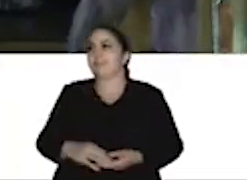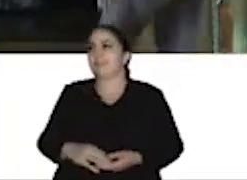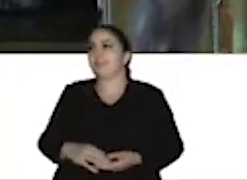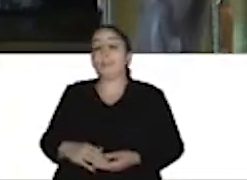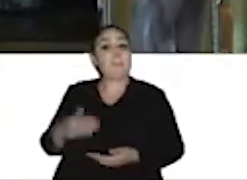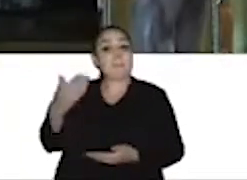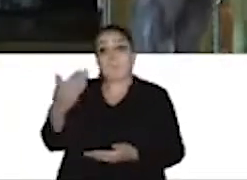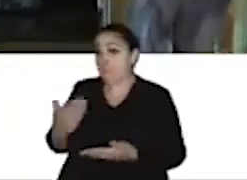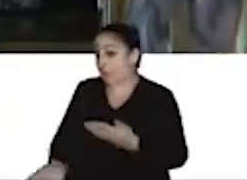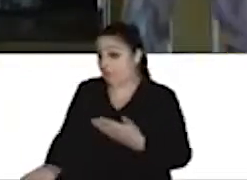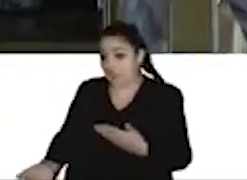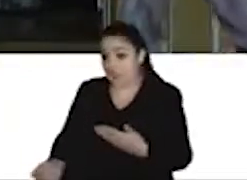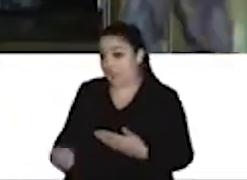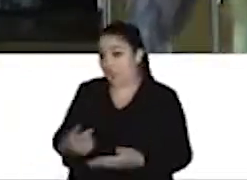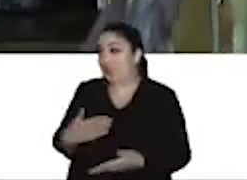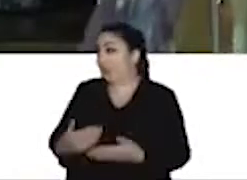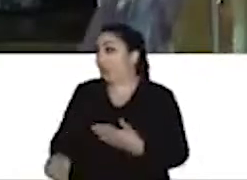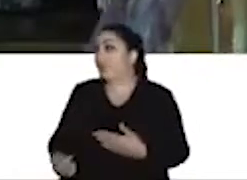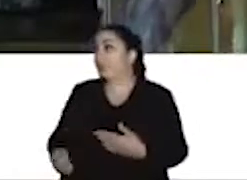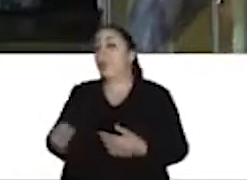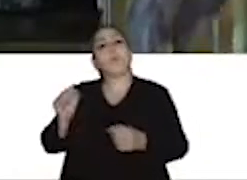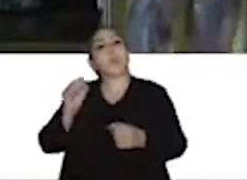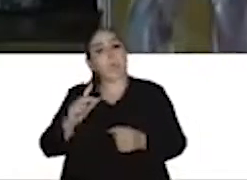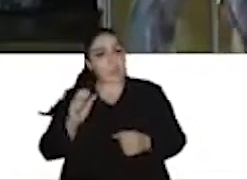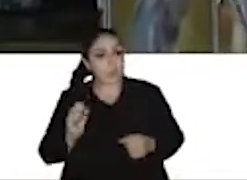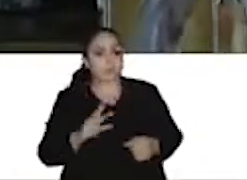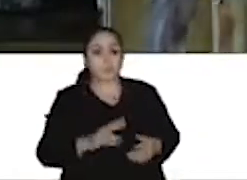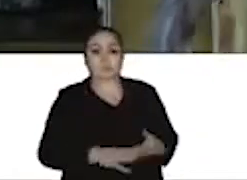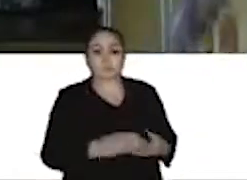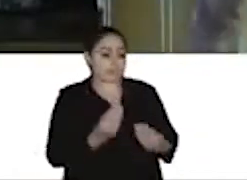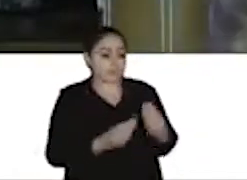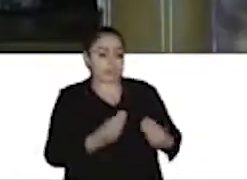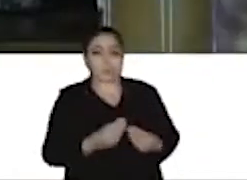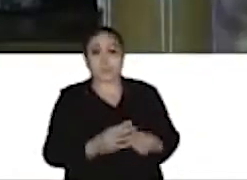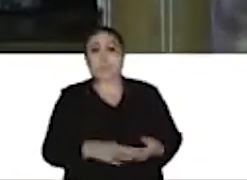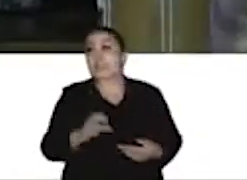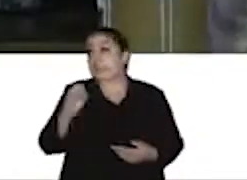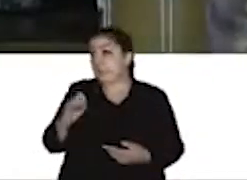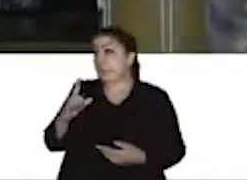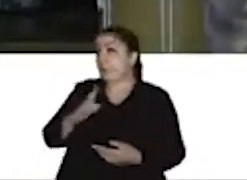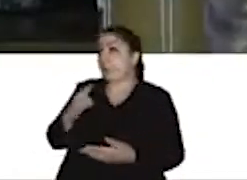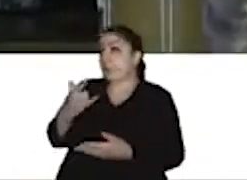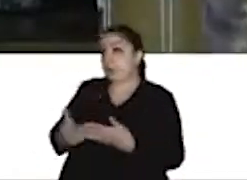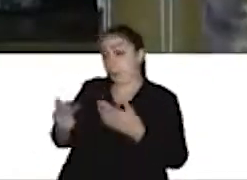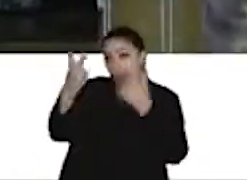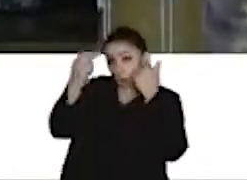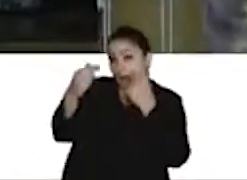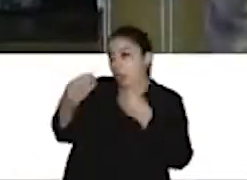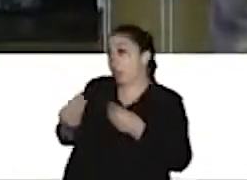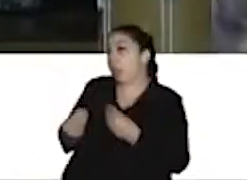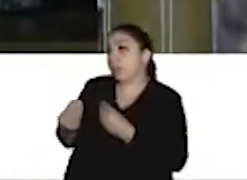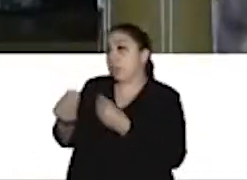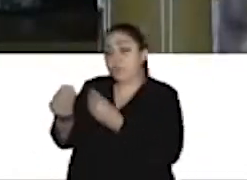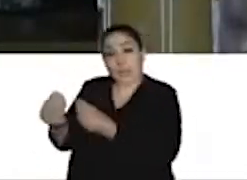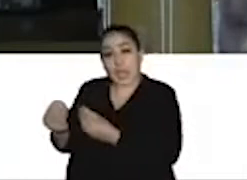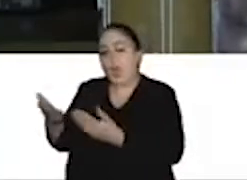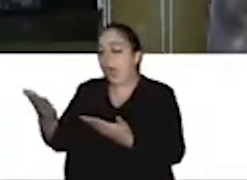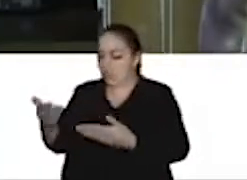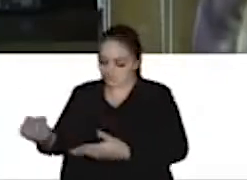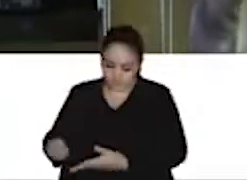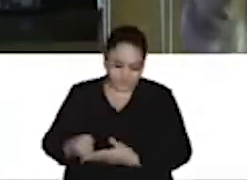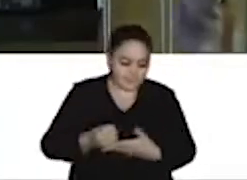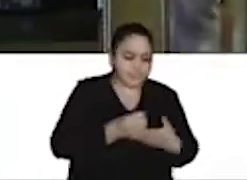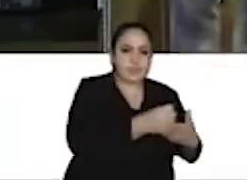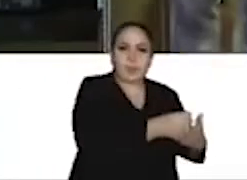Pois perdeu. Tome conta, irmão. Tome conta. Não, não, não, pera lá. Se eu tivesse perdido meu cavalo, eu mesmo te entregava, irmãos. Pode entregar